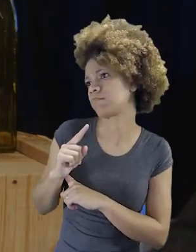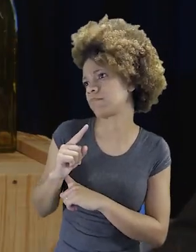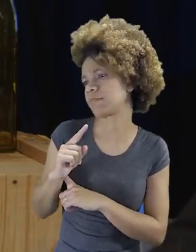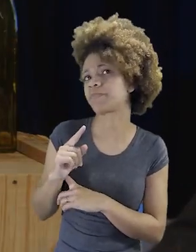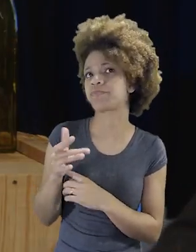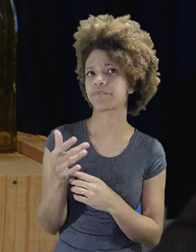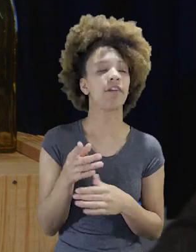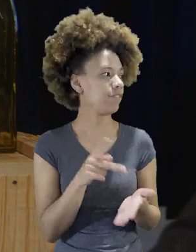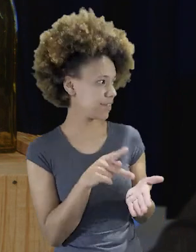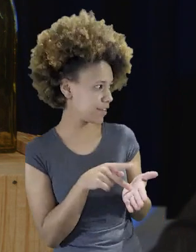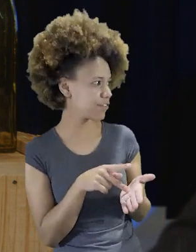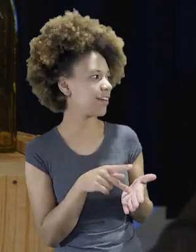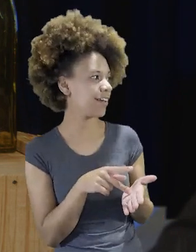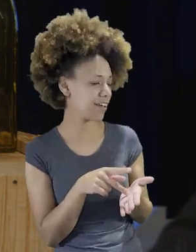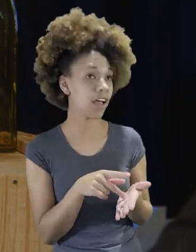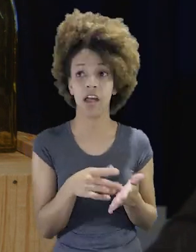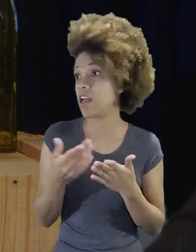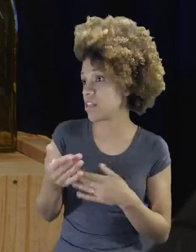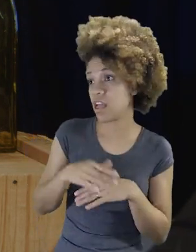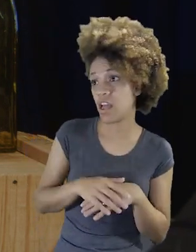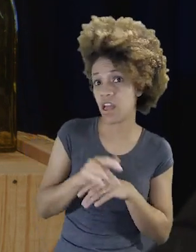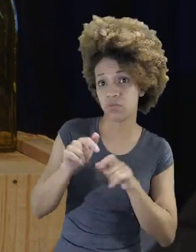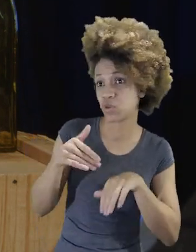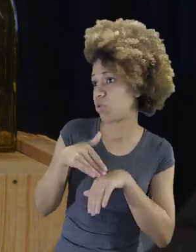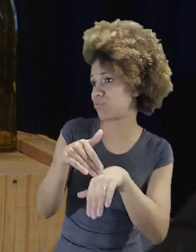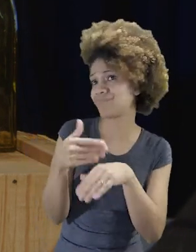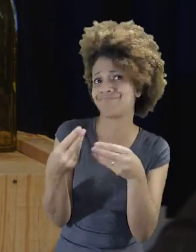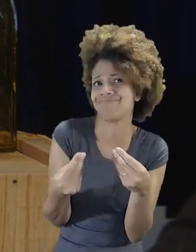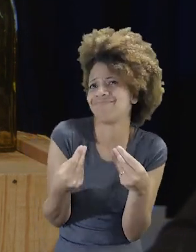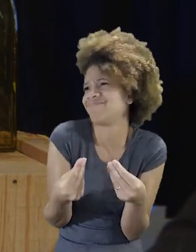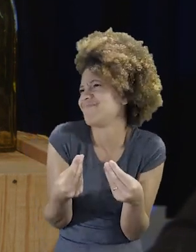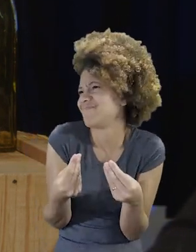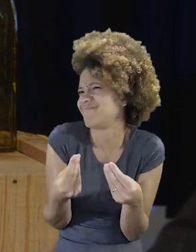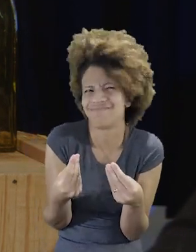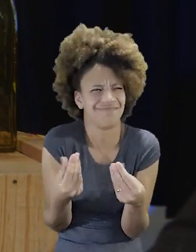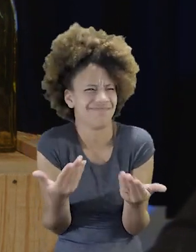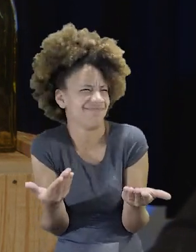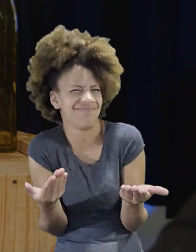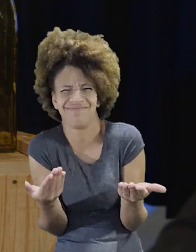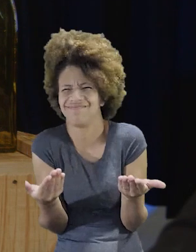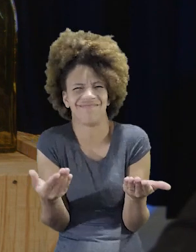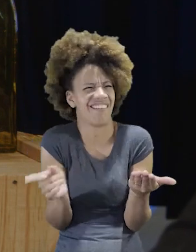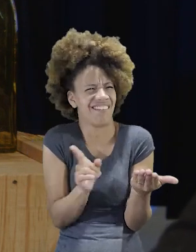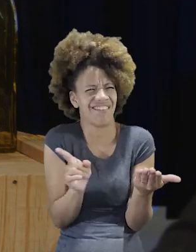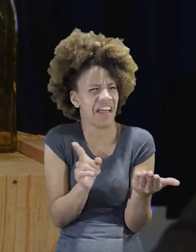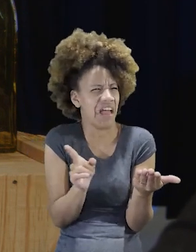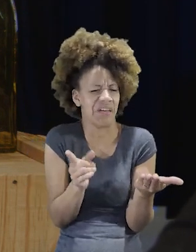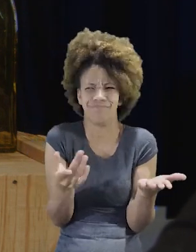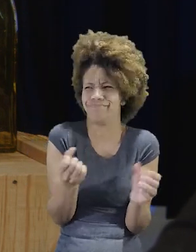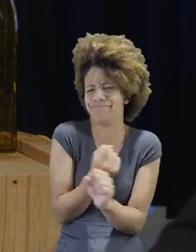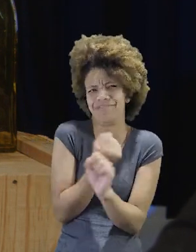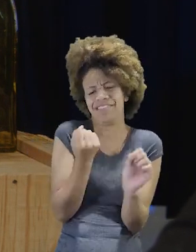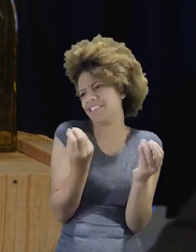culpando o Racionais What the fuck é legado velho não velho pelo amor de Deus nós não montou um esquema de segurança tá